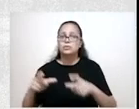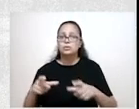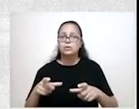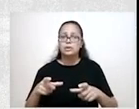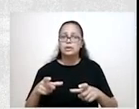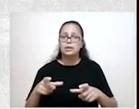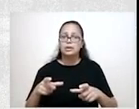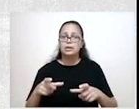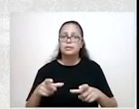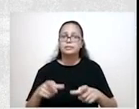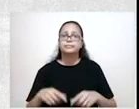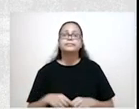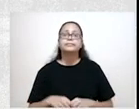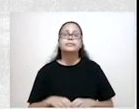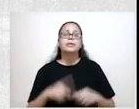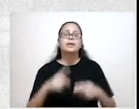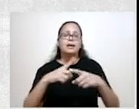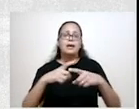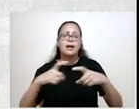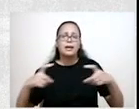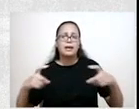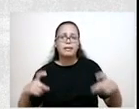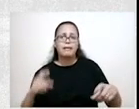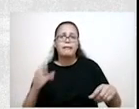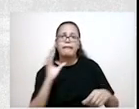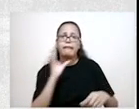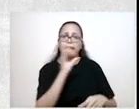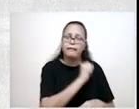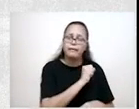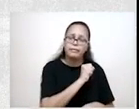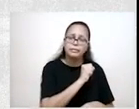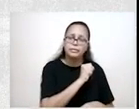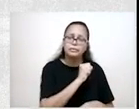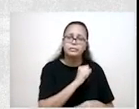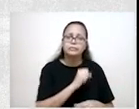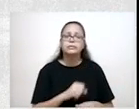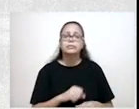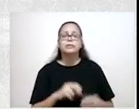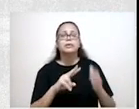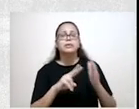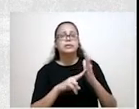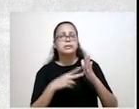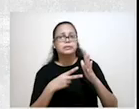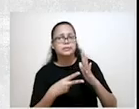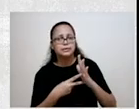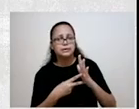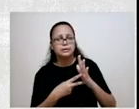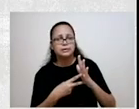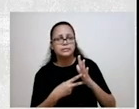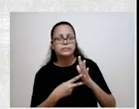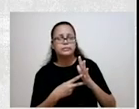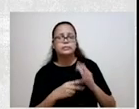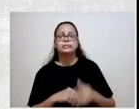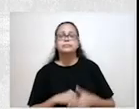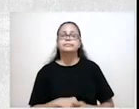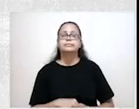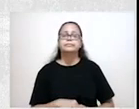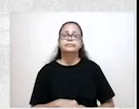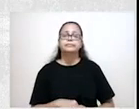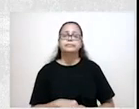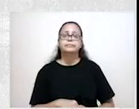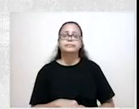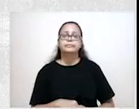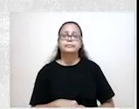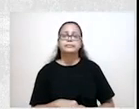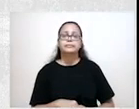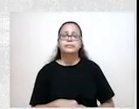né? Guerras relâmpago, né? que em alemão é Blitzkrieg.